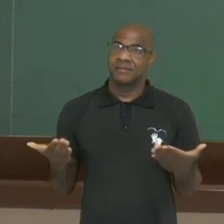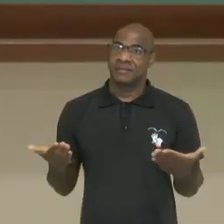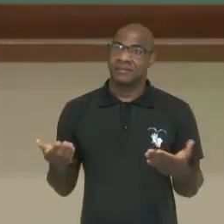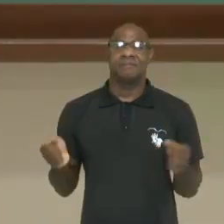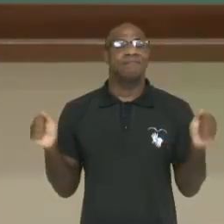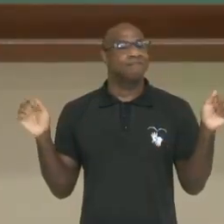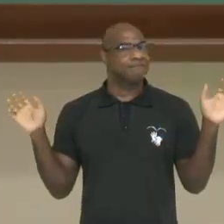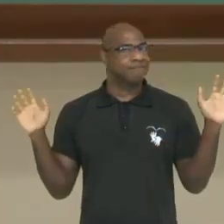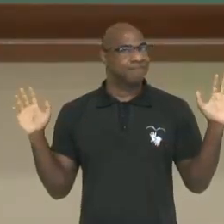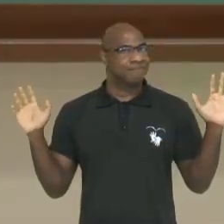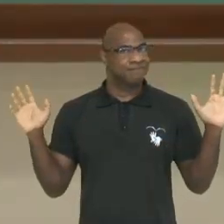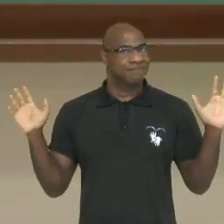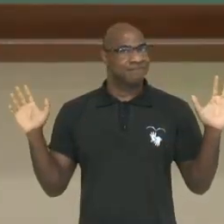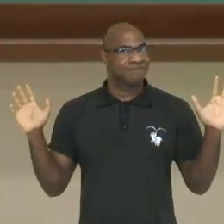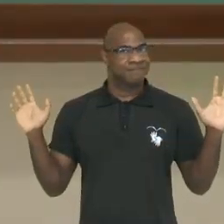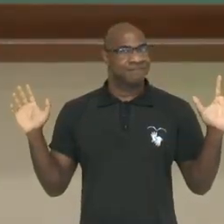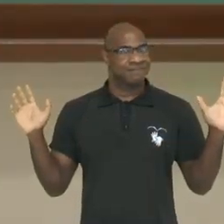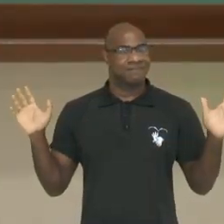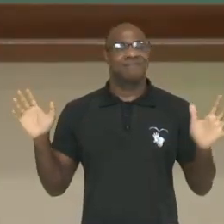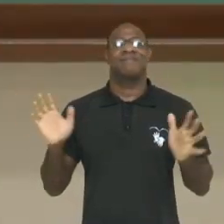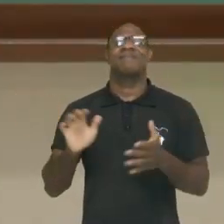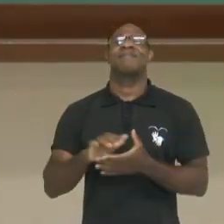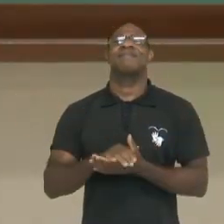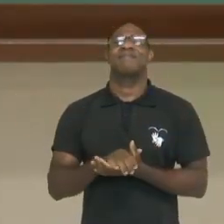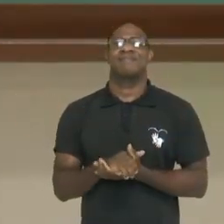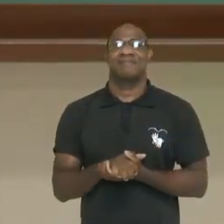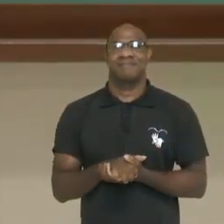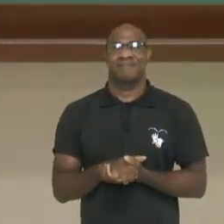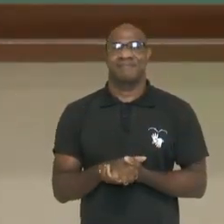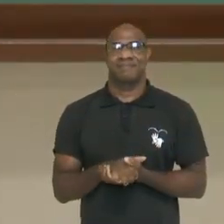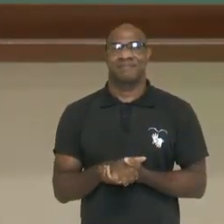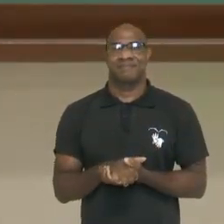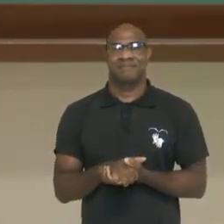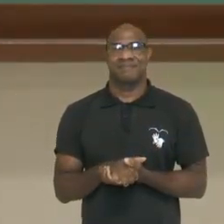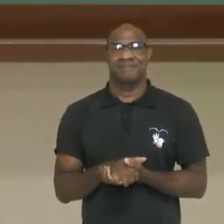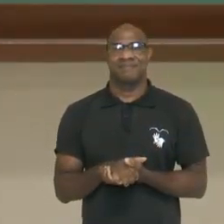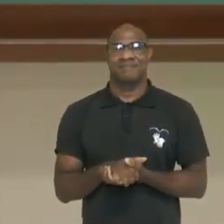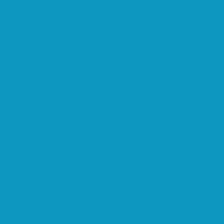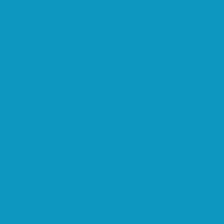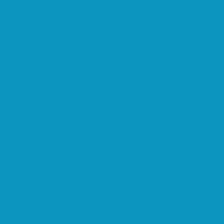e ficamos por aqui. Espero que vocês tenham gostado e até breve!